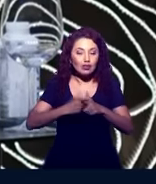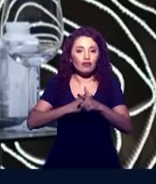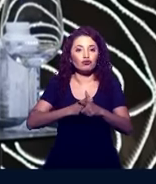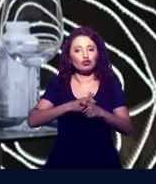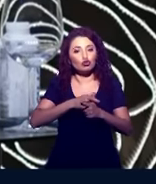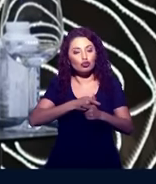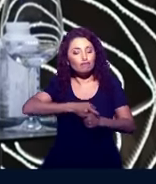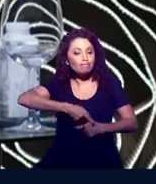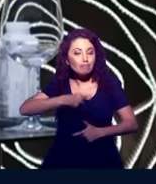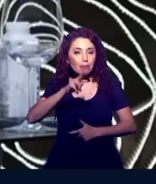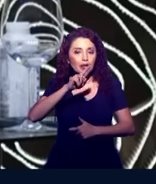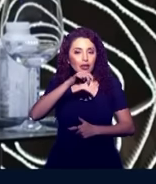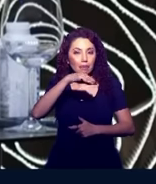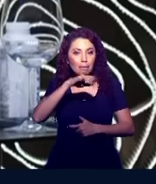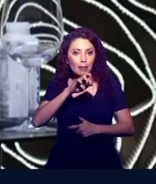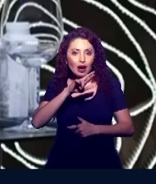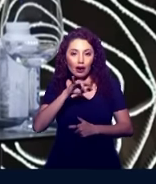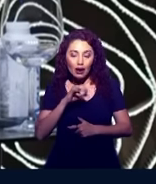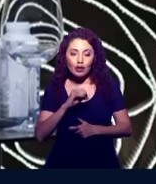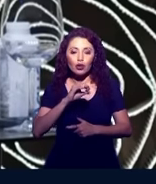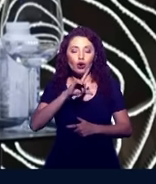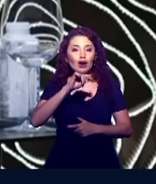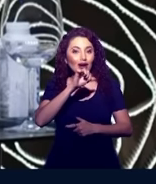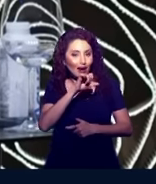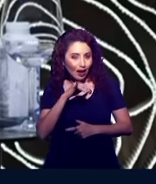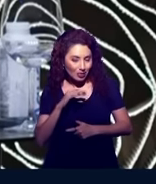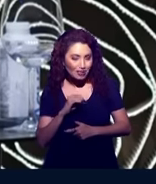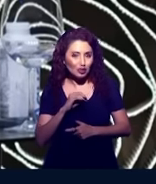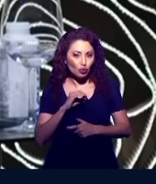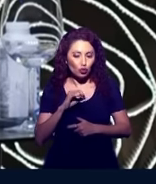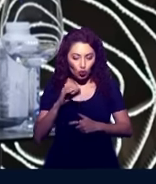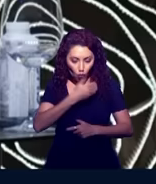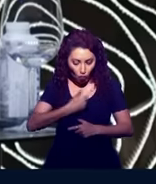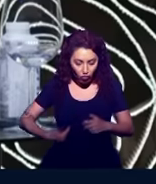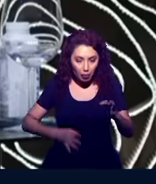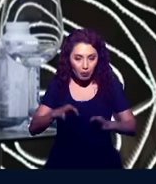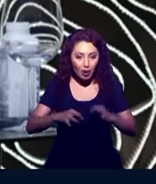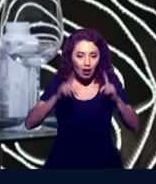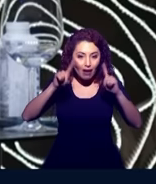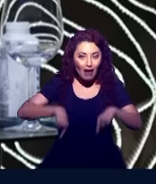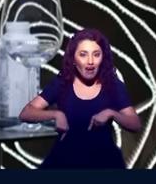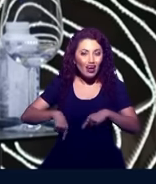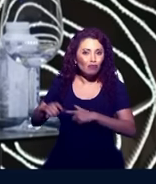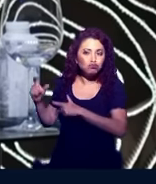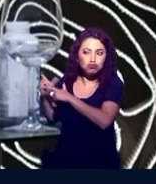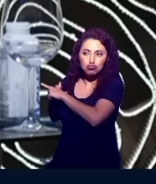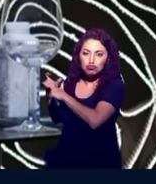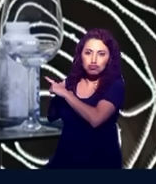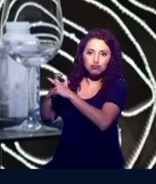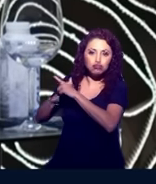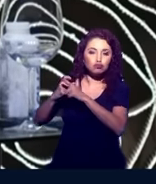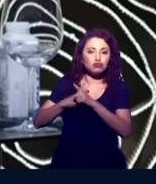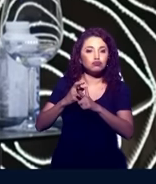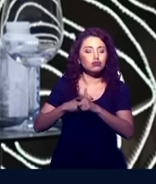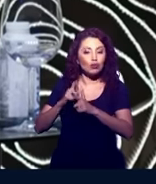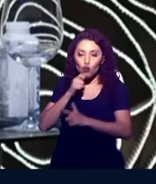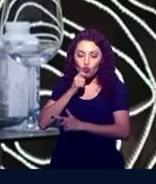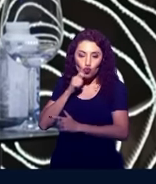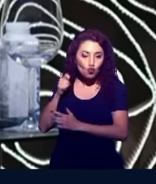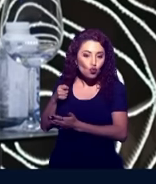sendo eh produzido por esse governo é um estoque de precatórios Não pagos que